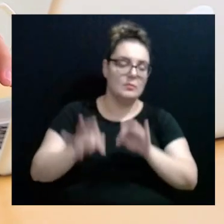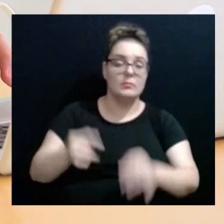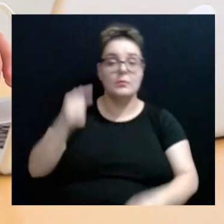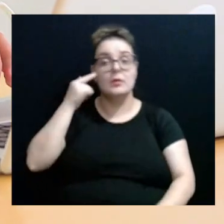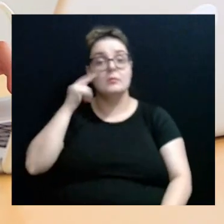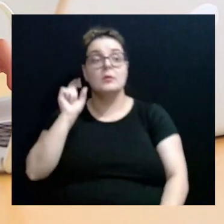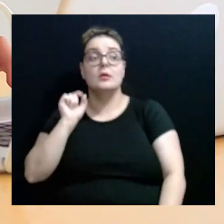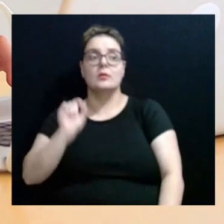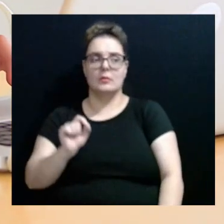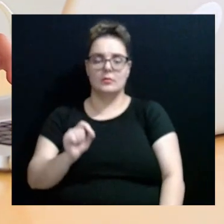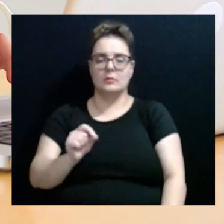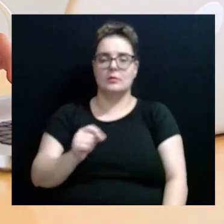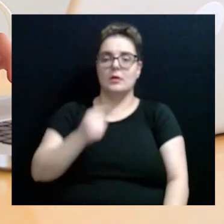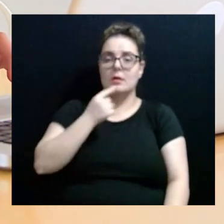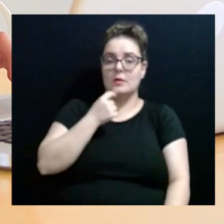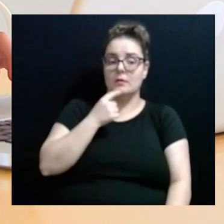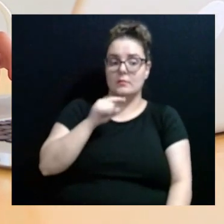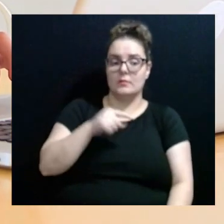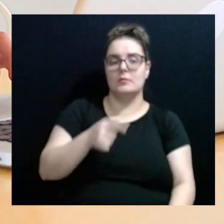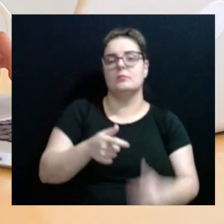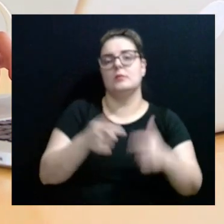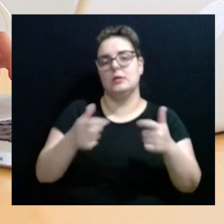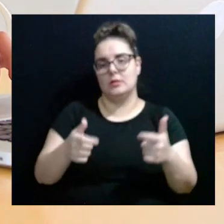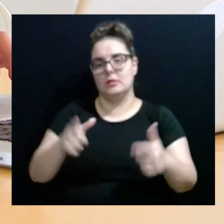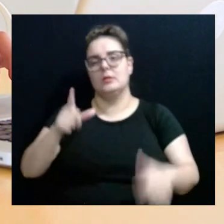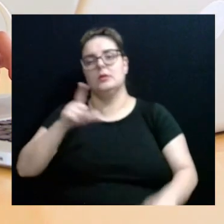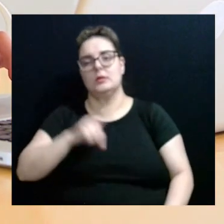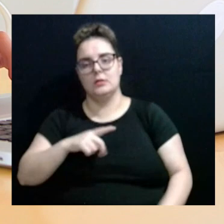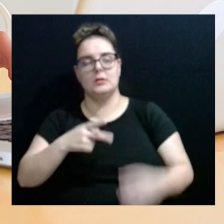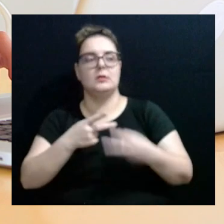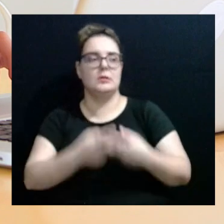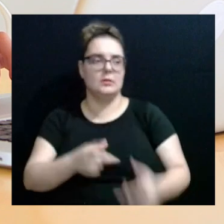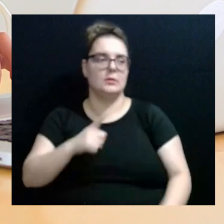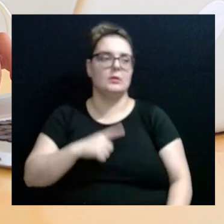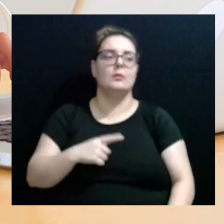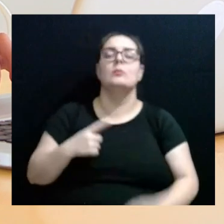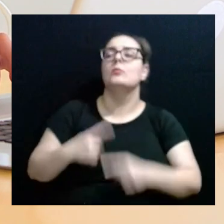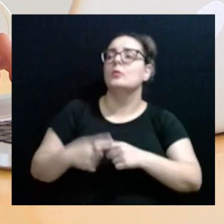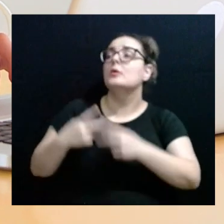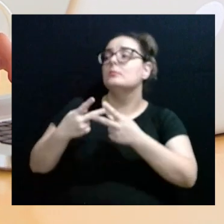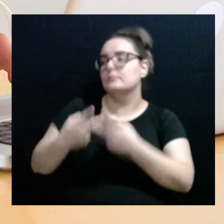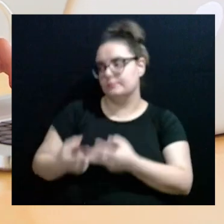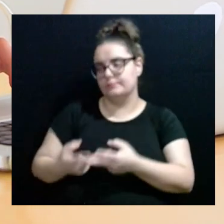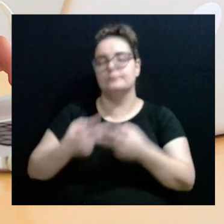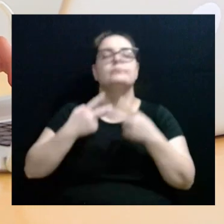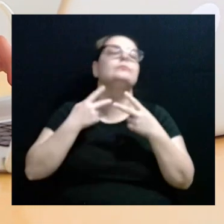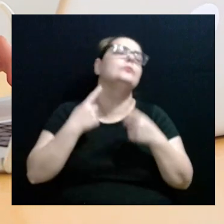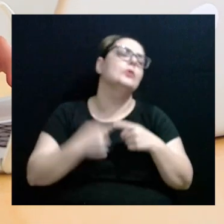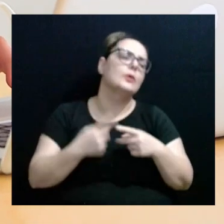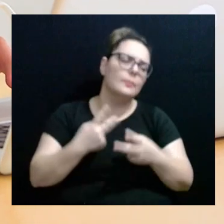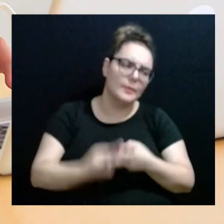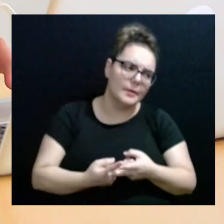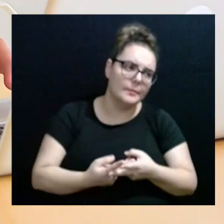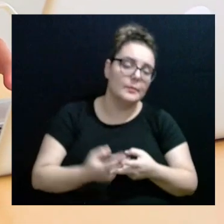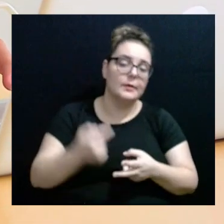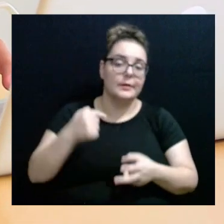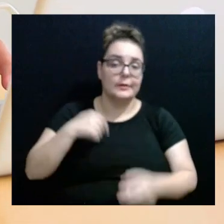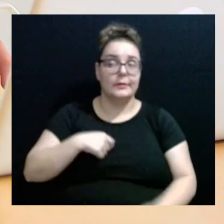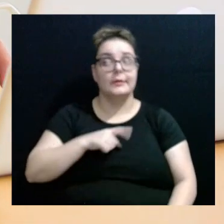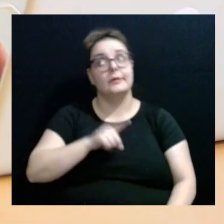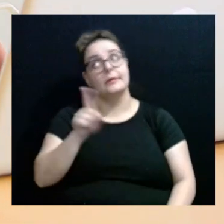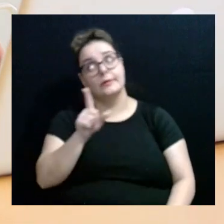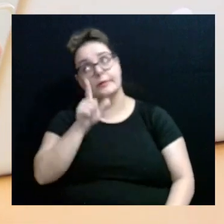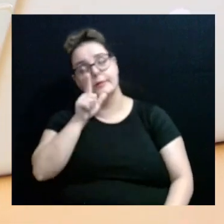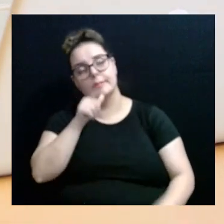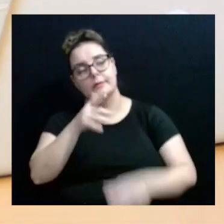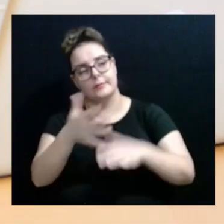fazer o planejamento, pensar que feriado prolongado tem que ter paciência. Por que paciência? Porque às vezes daqui